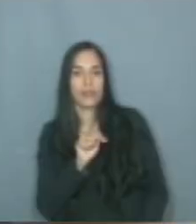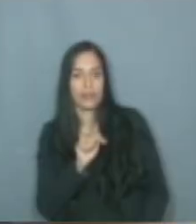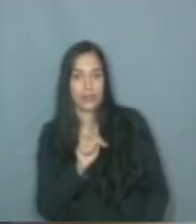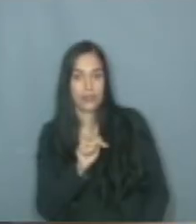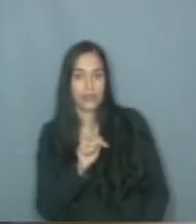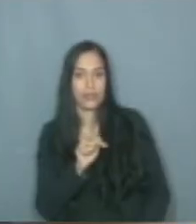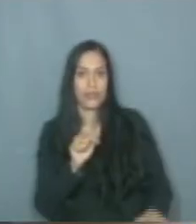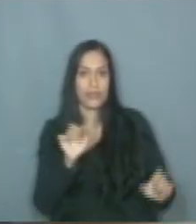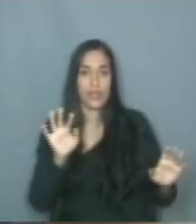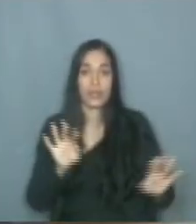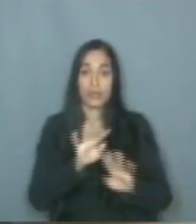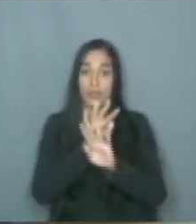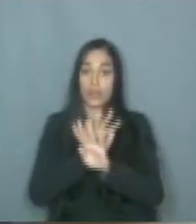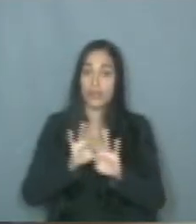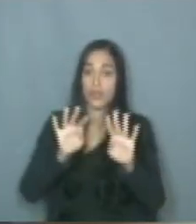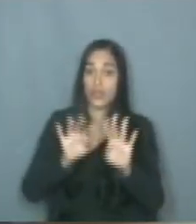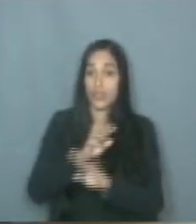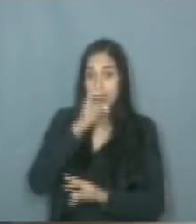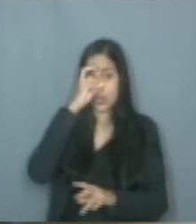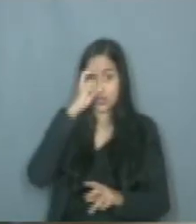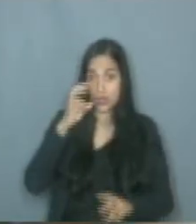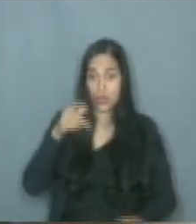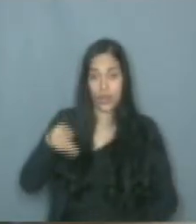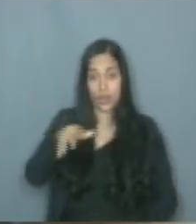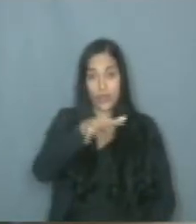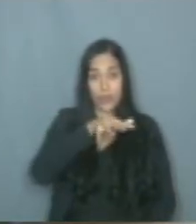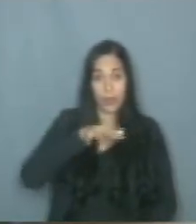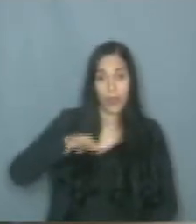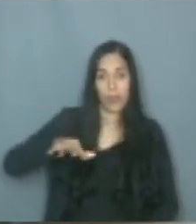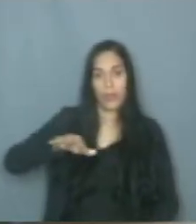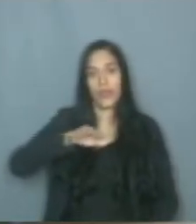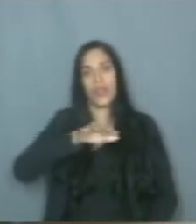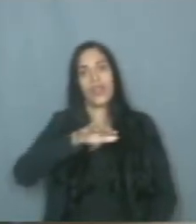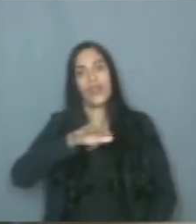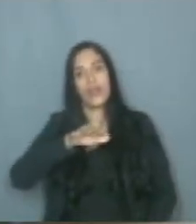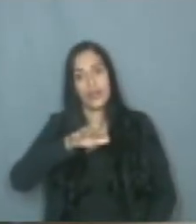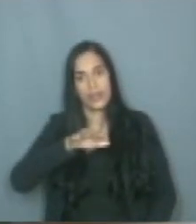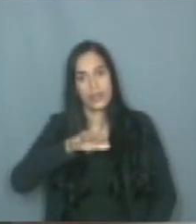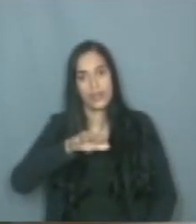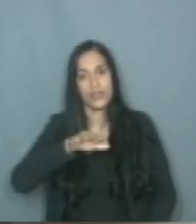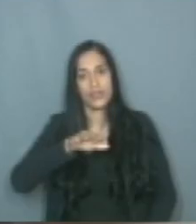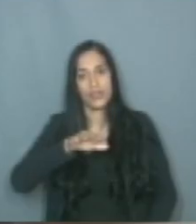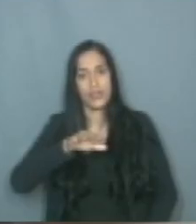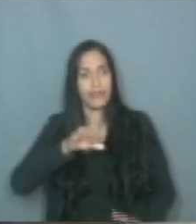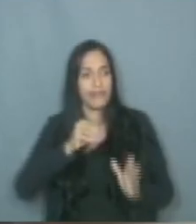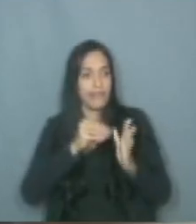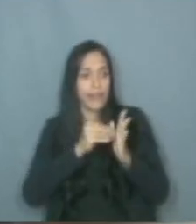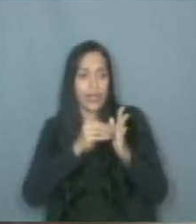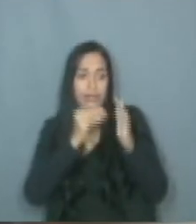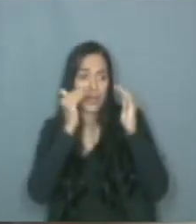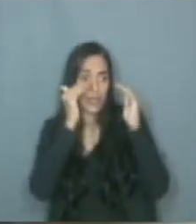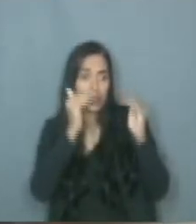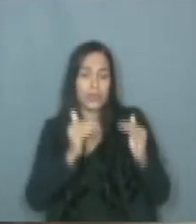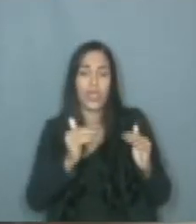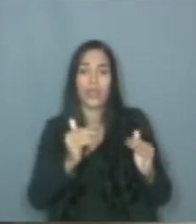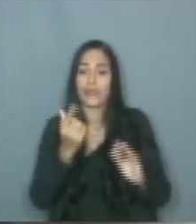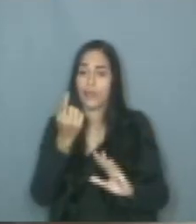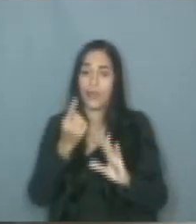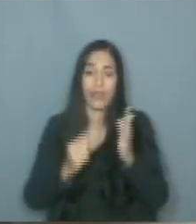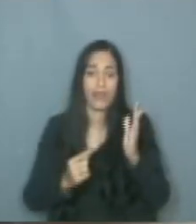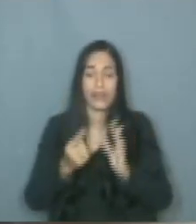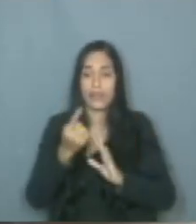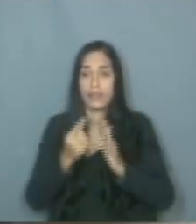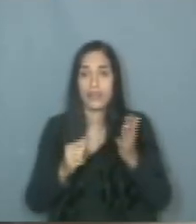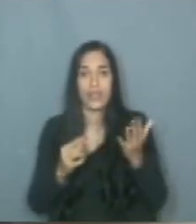as manifestações culturais populares sejam desrespeitadas e o carnaval se